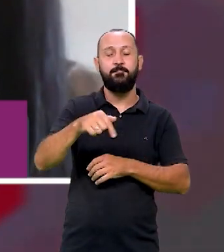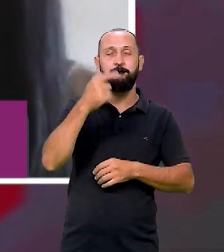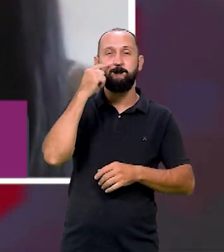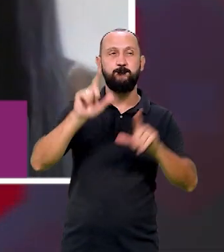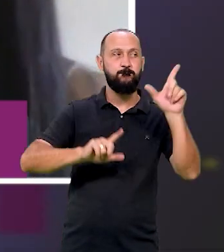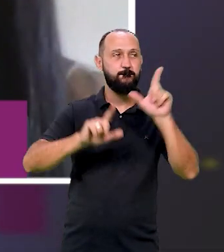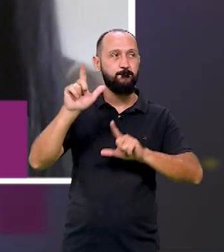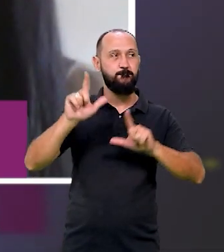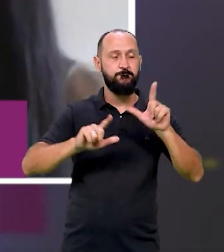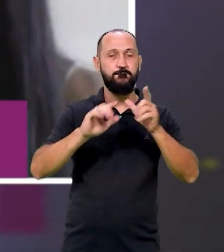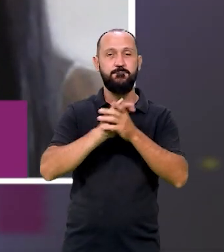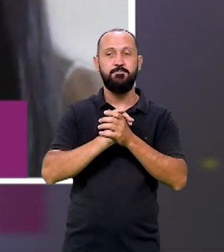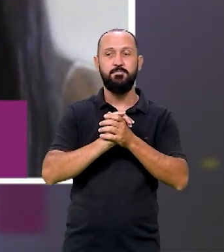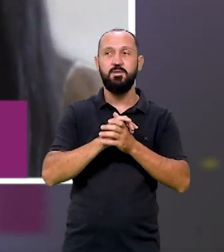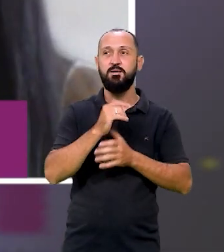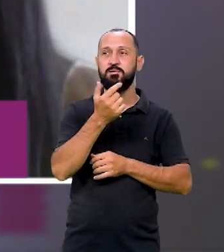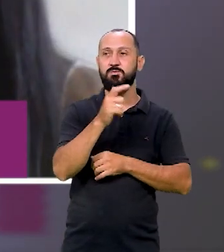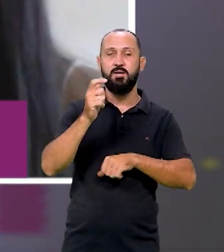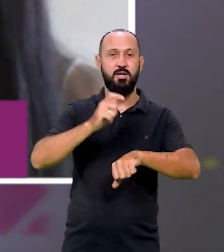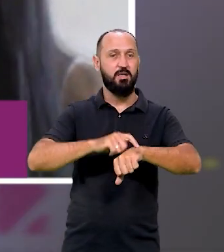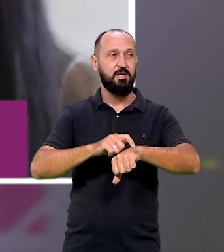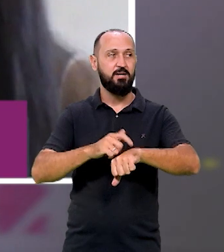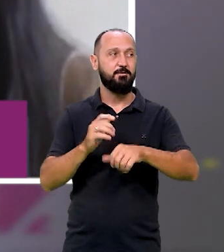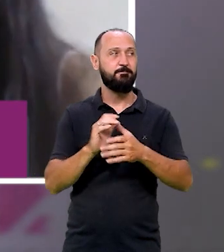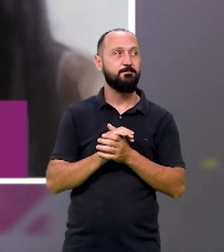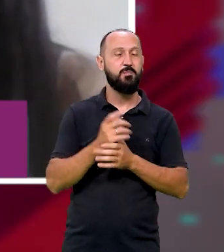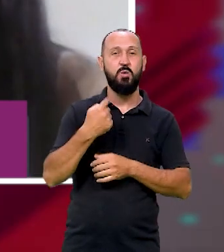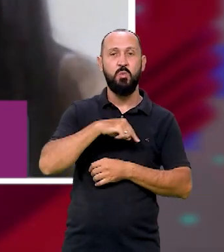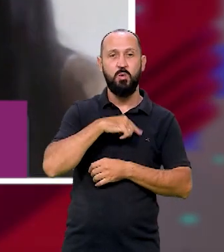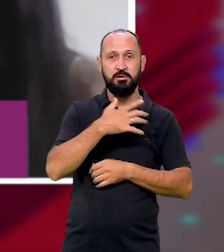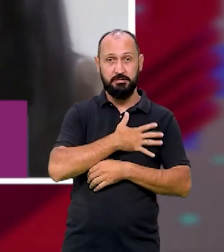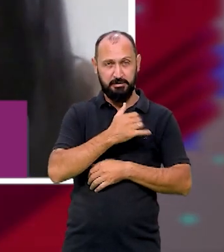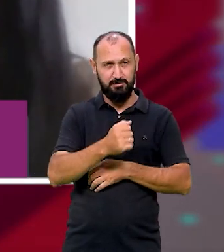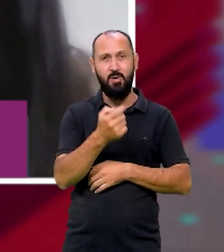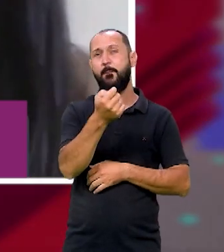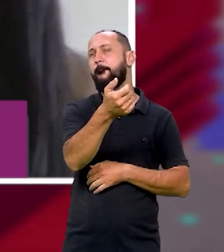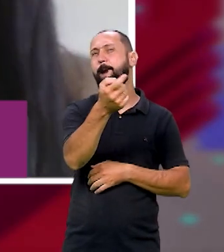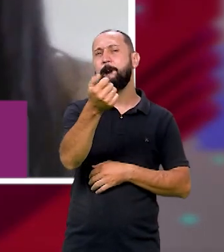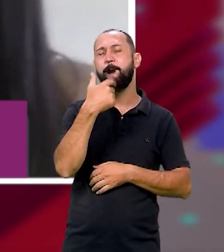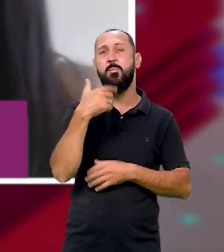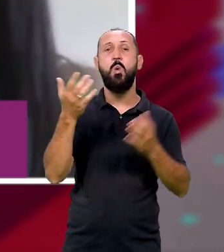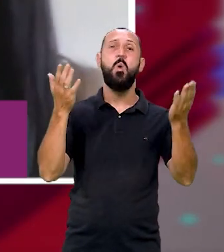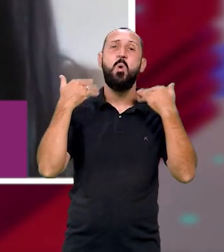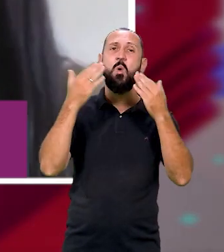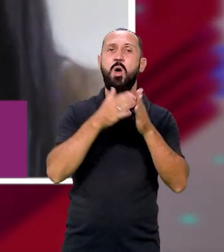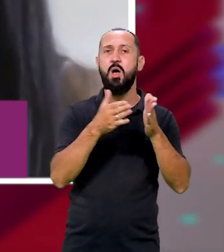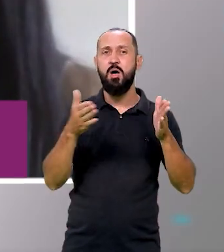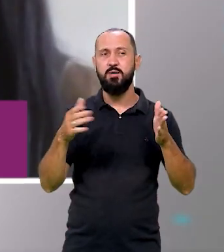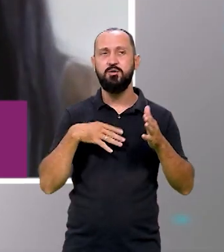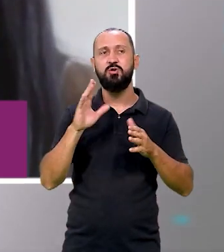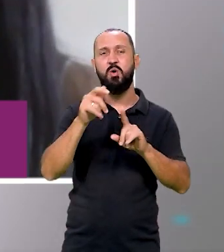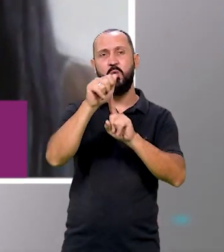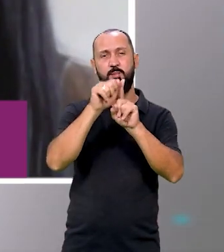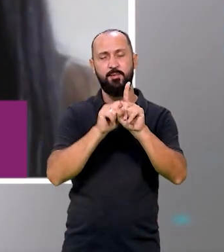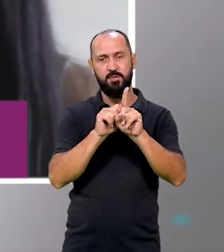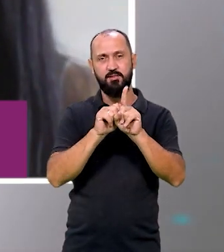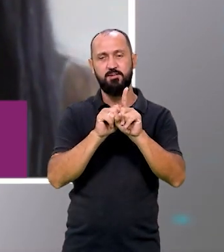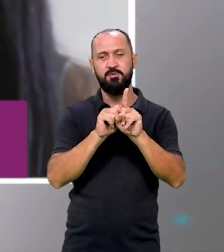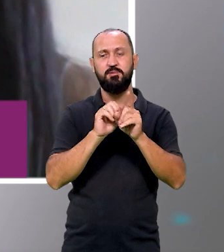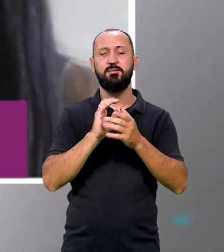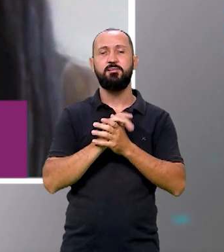antes, né? E isso é muito triste, mas que não ocorra novamente, né? Que as pessoas